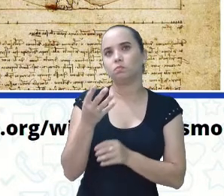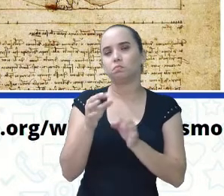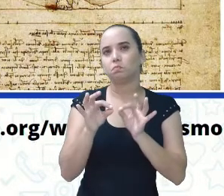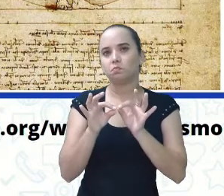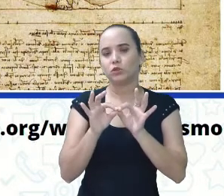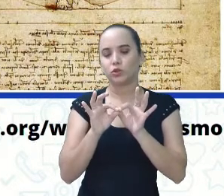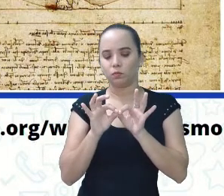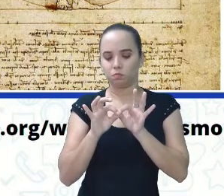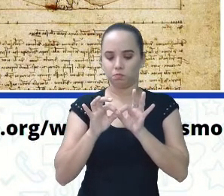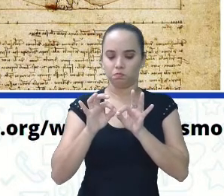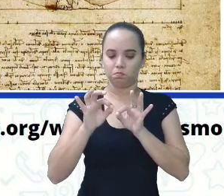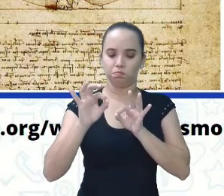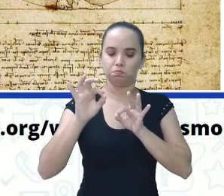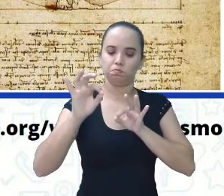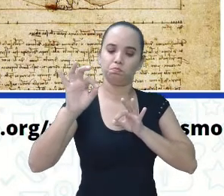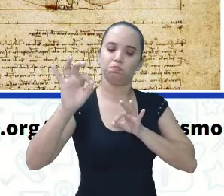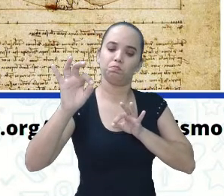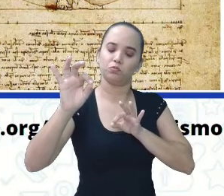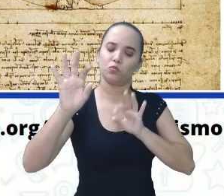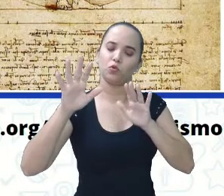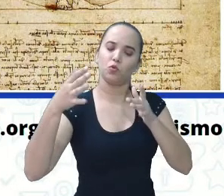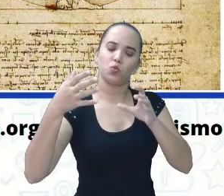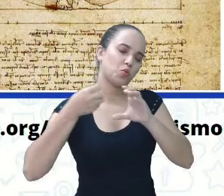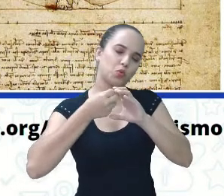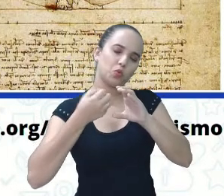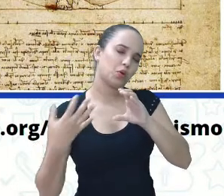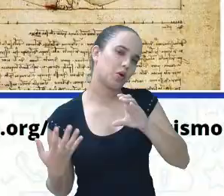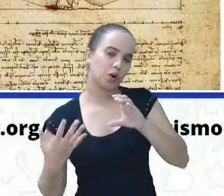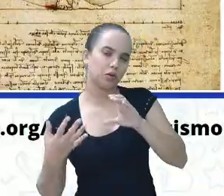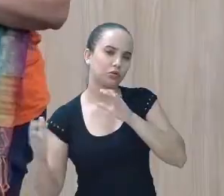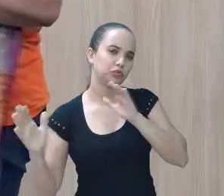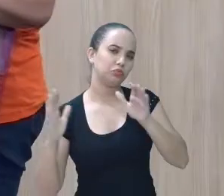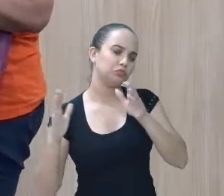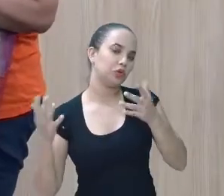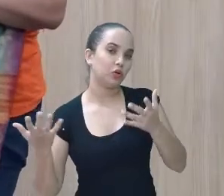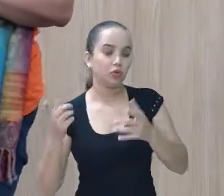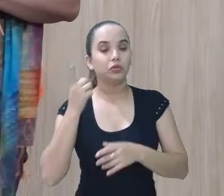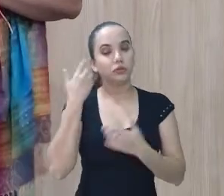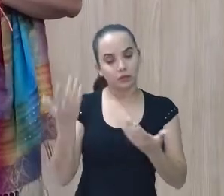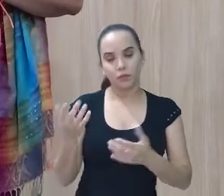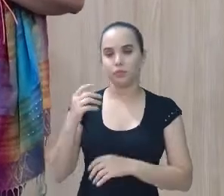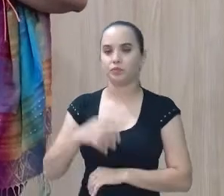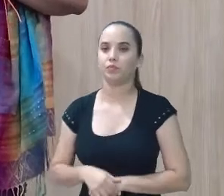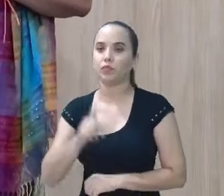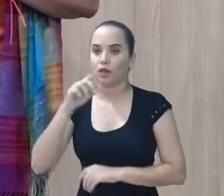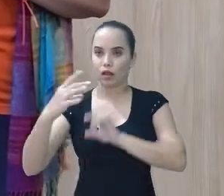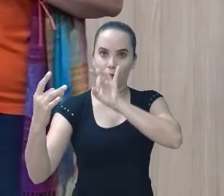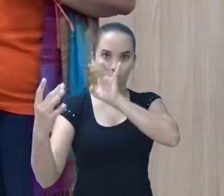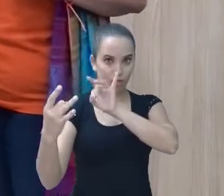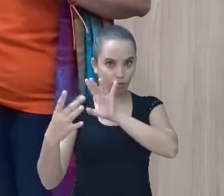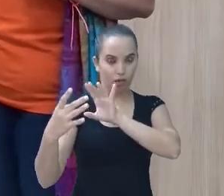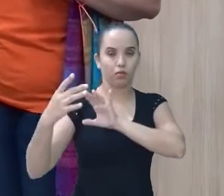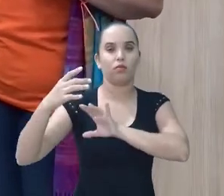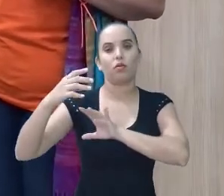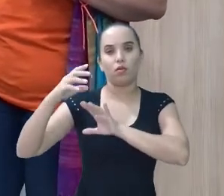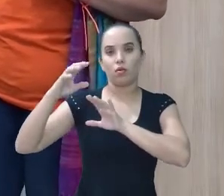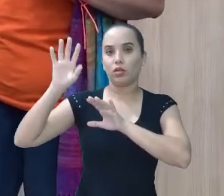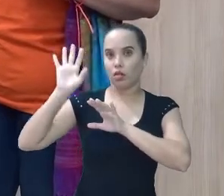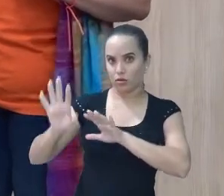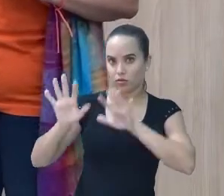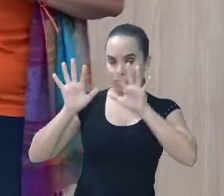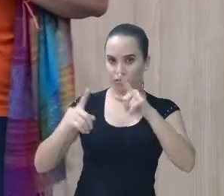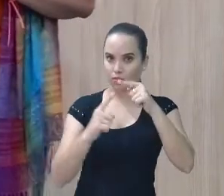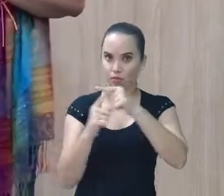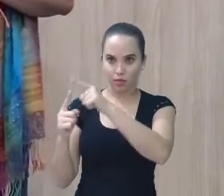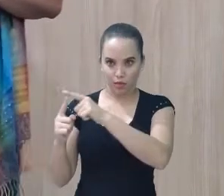traçar de novo aquela linha de pensamento. Qual é a característica mesmo do período clássico, professora? Bom, a imitação do modelo antigo